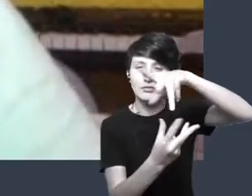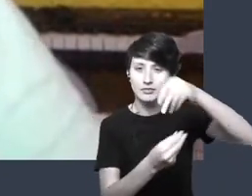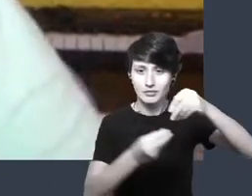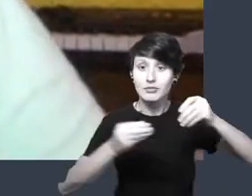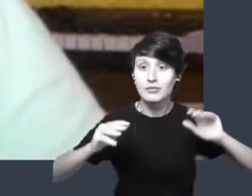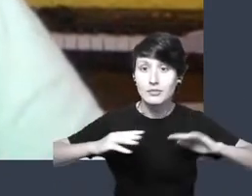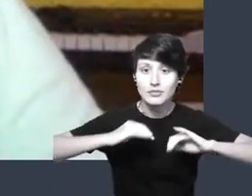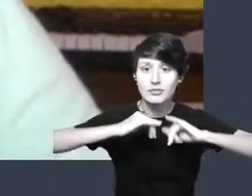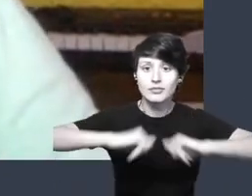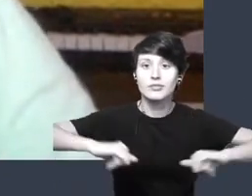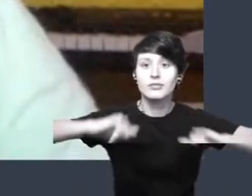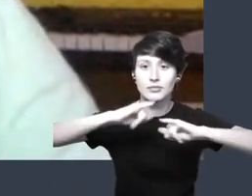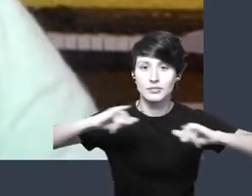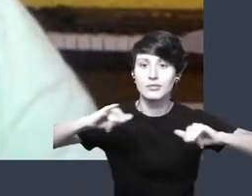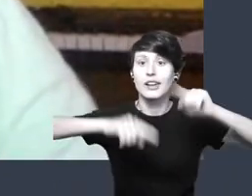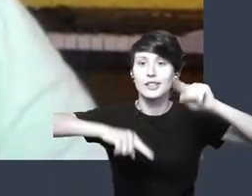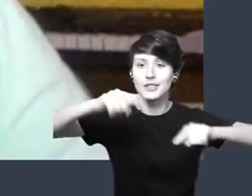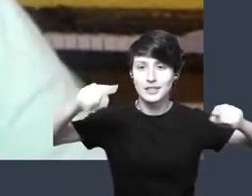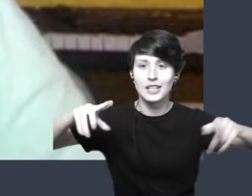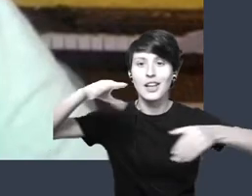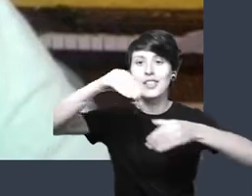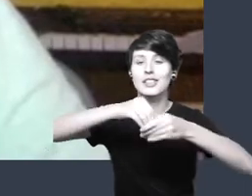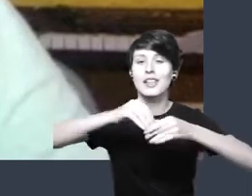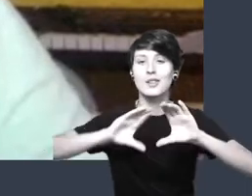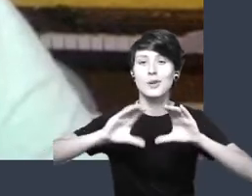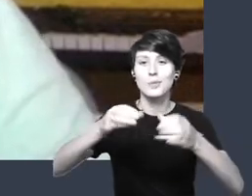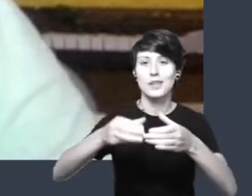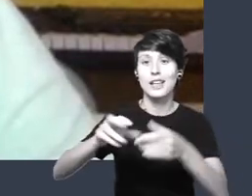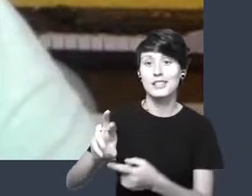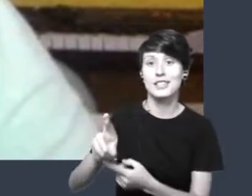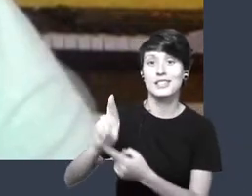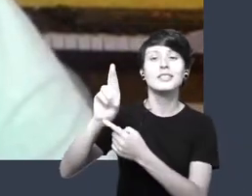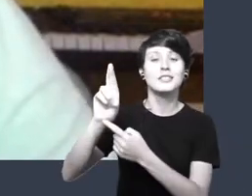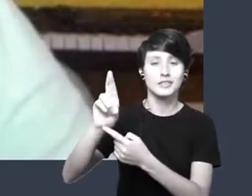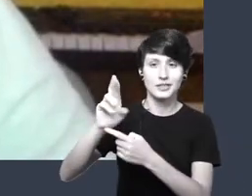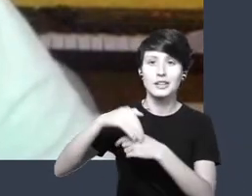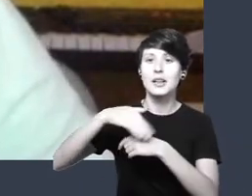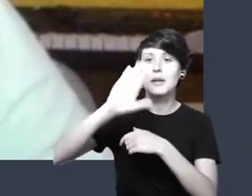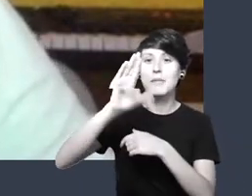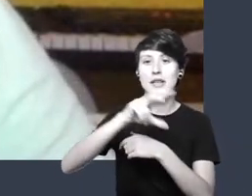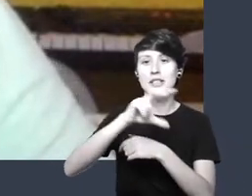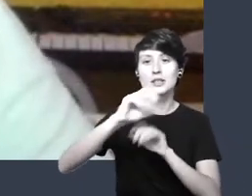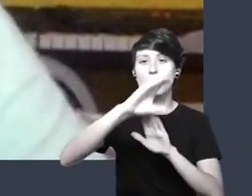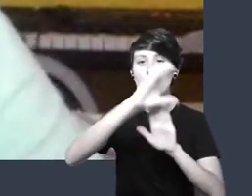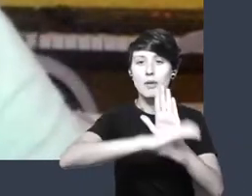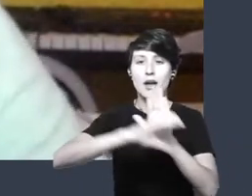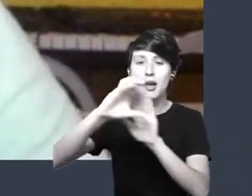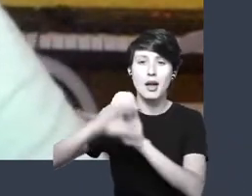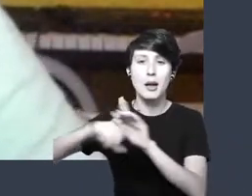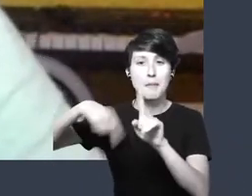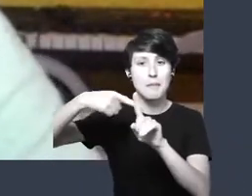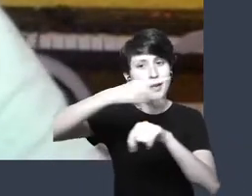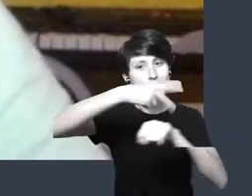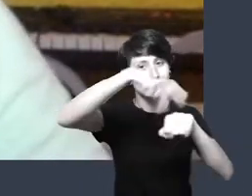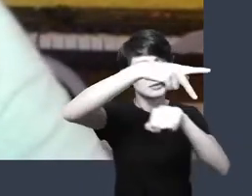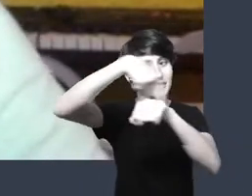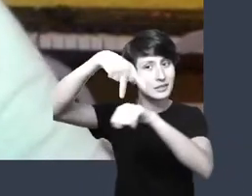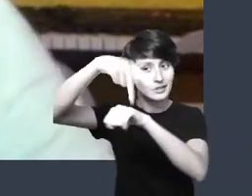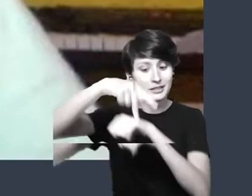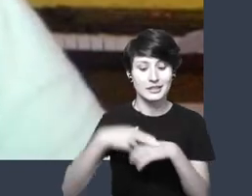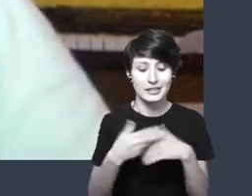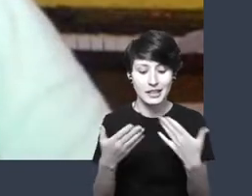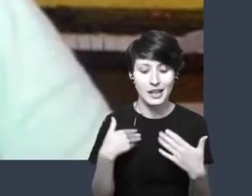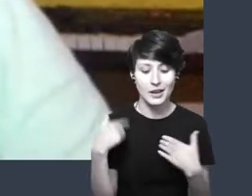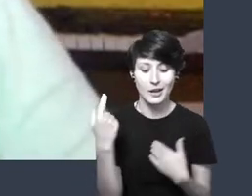a diversidade na comunidade R, com mais de 180 capítulos em mais de 50 países. Bom, galera, agora nós